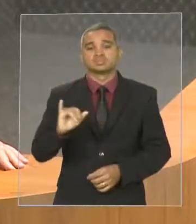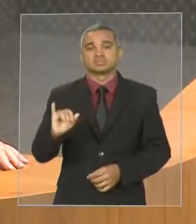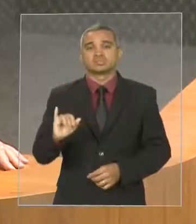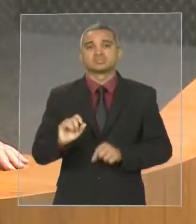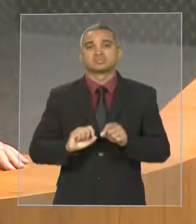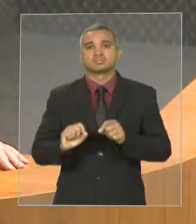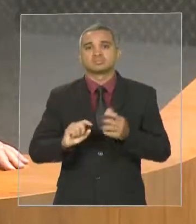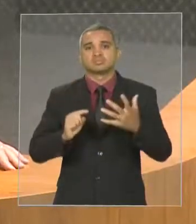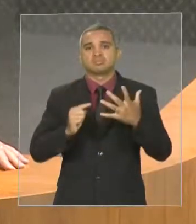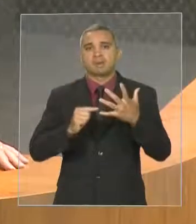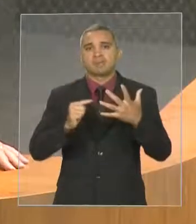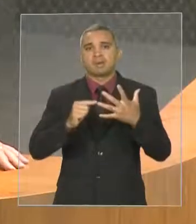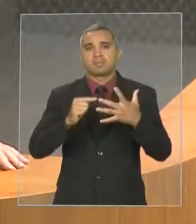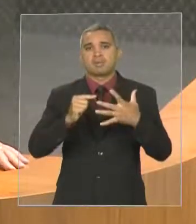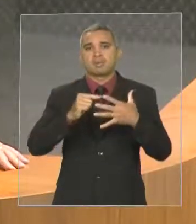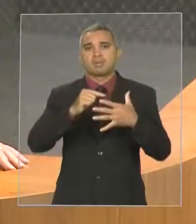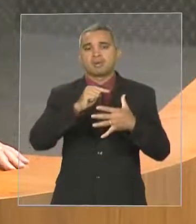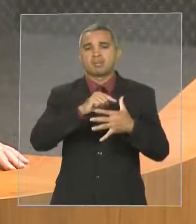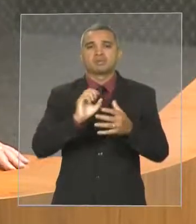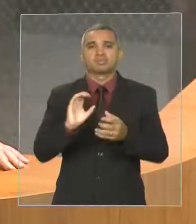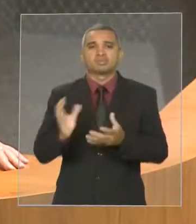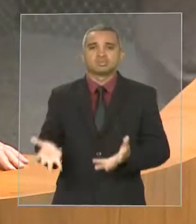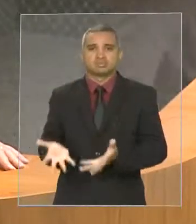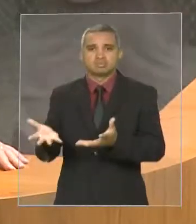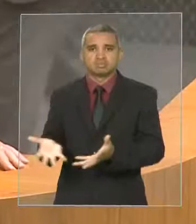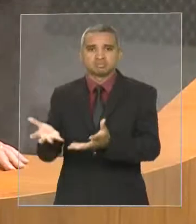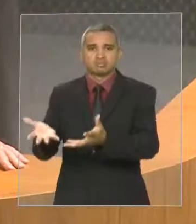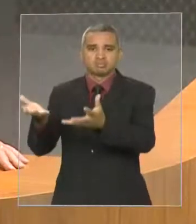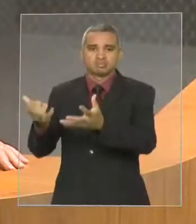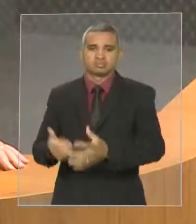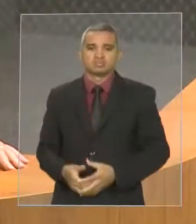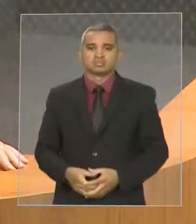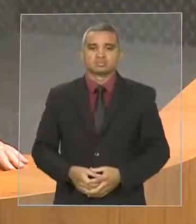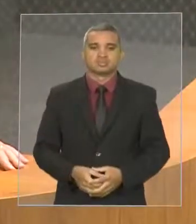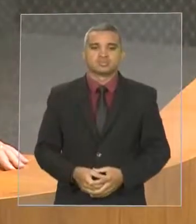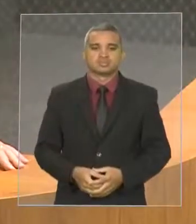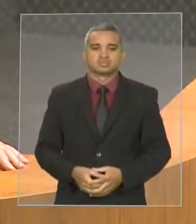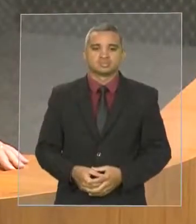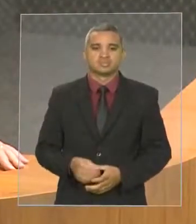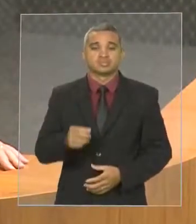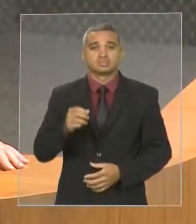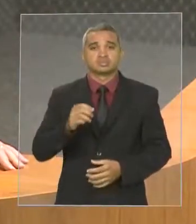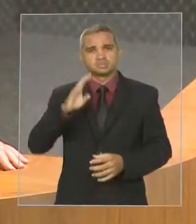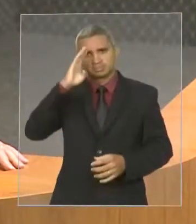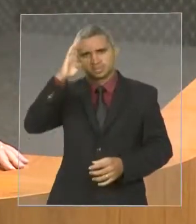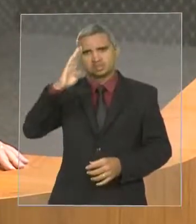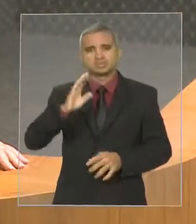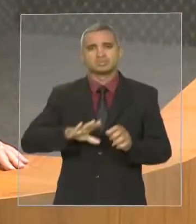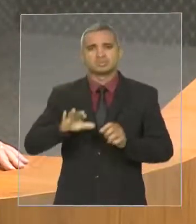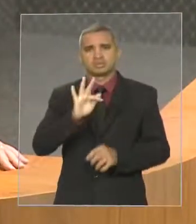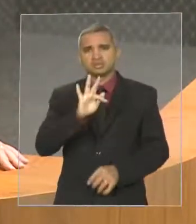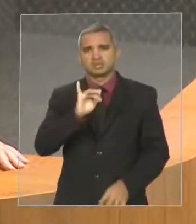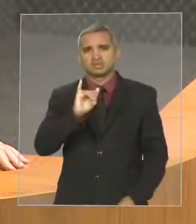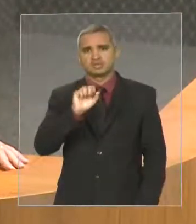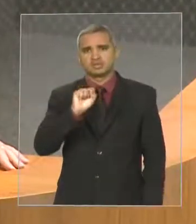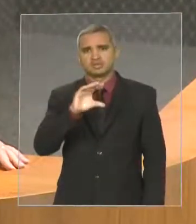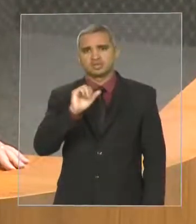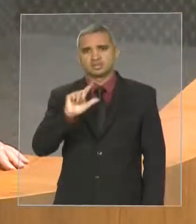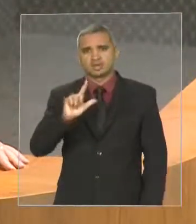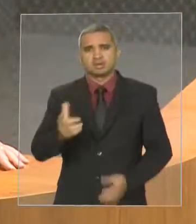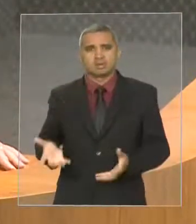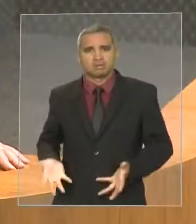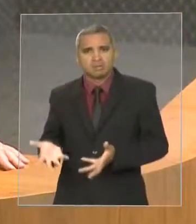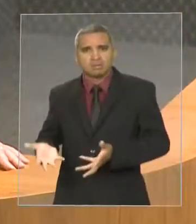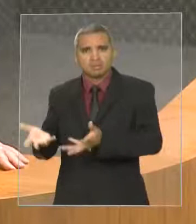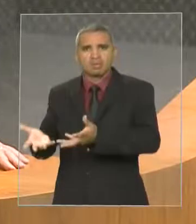de incentivos de todas as ordens, principalmente de ordem fiscal, a grandes